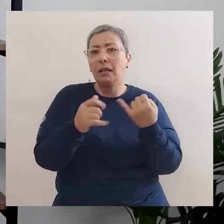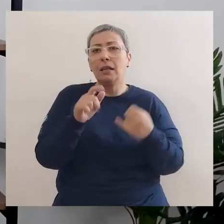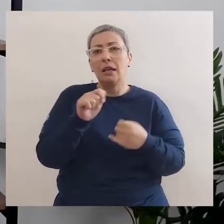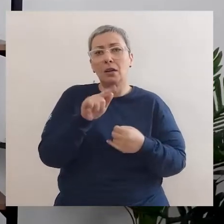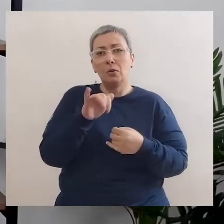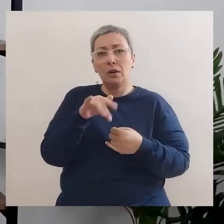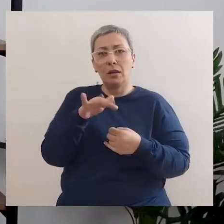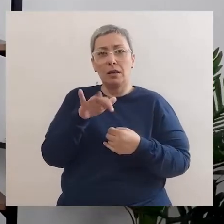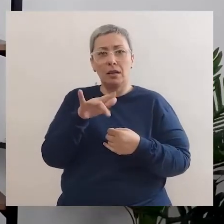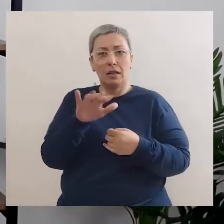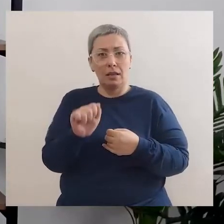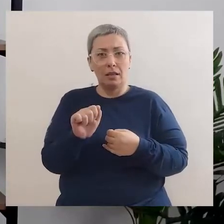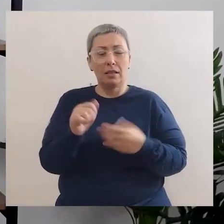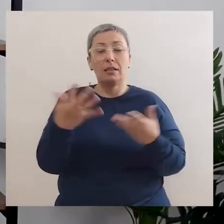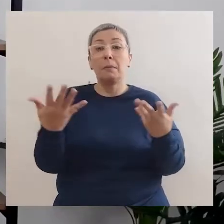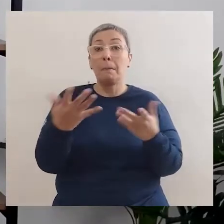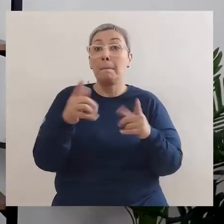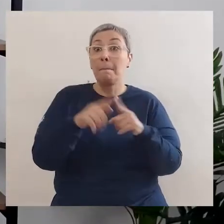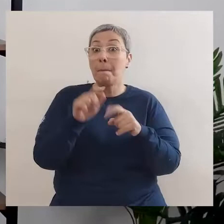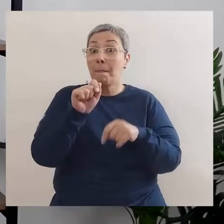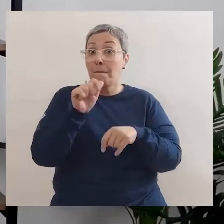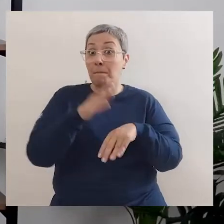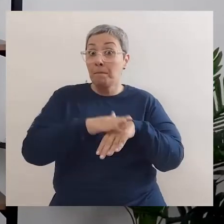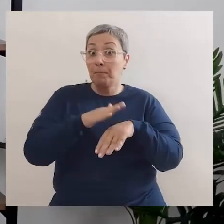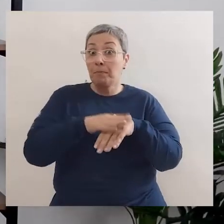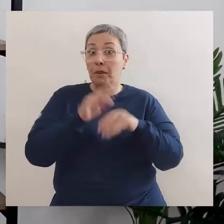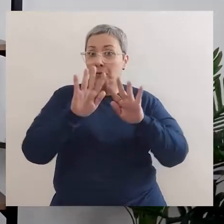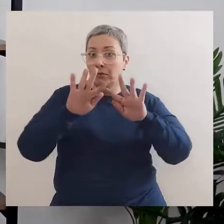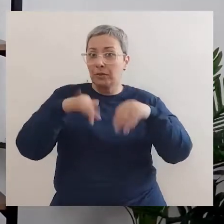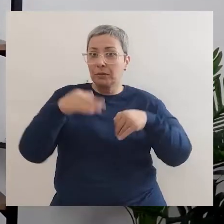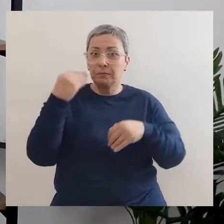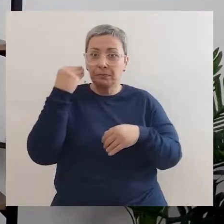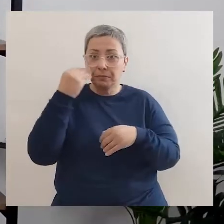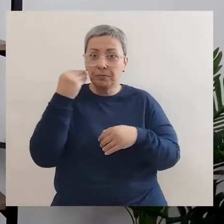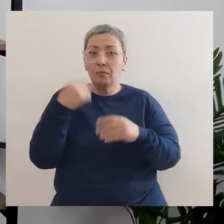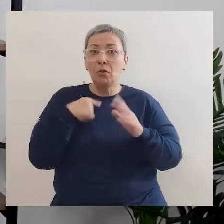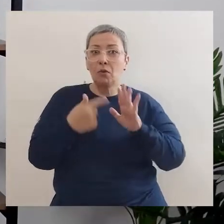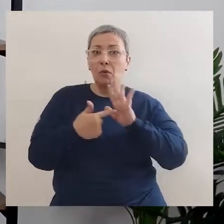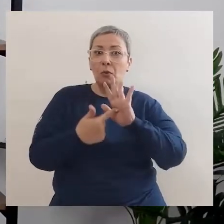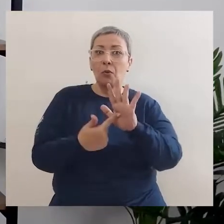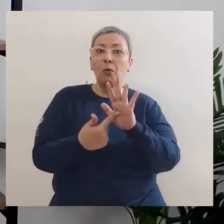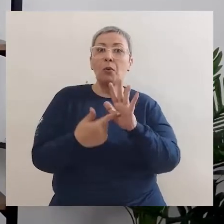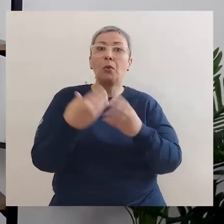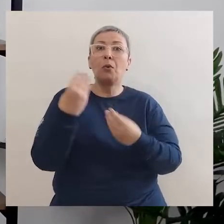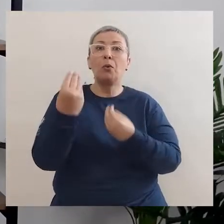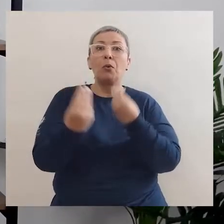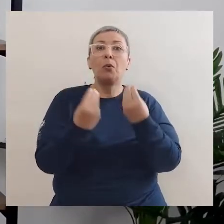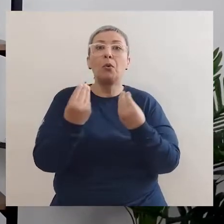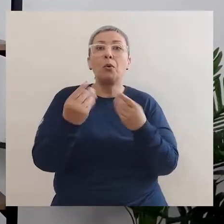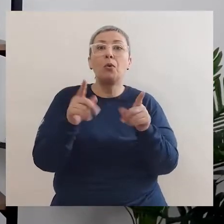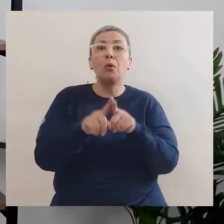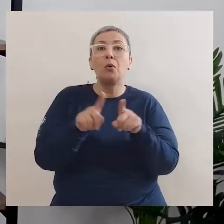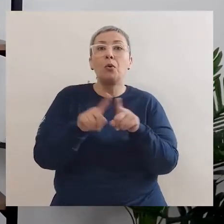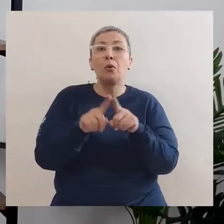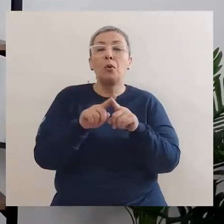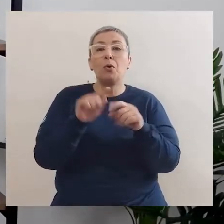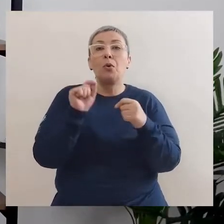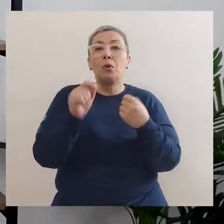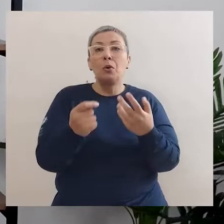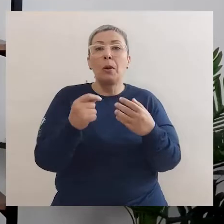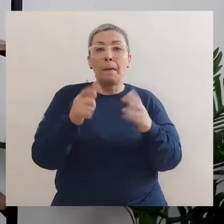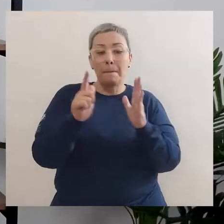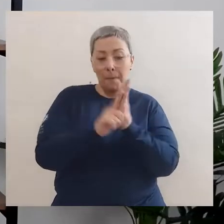seguinte, vou terminar aqui minha experiência e vou mostrar para vocês o que a gente pode fazer num papel com essa tinta,